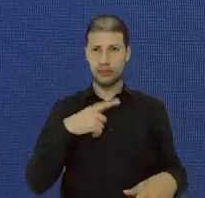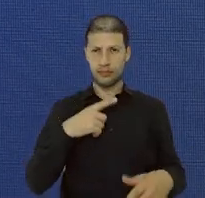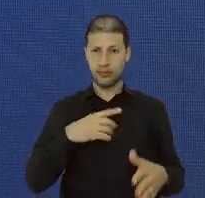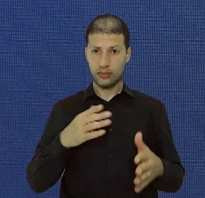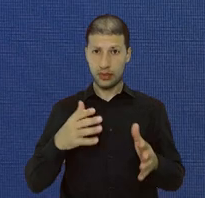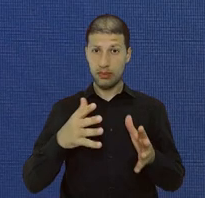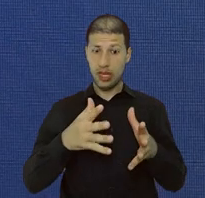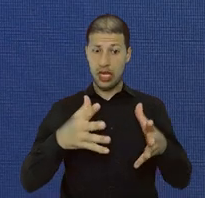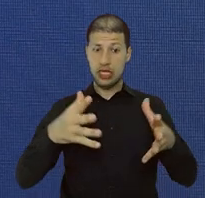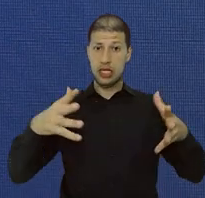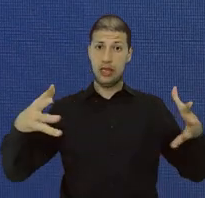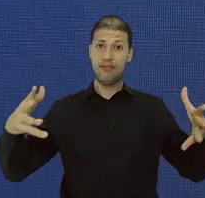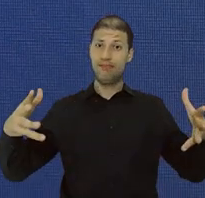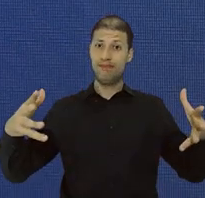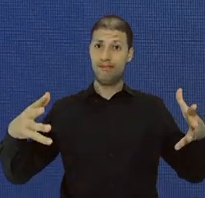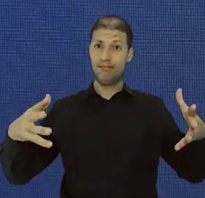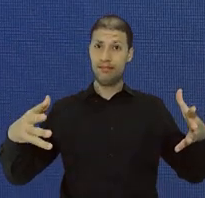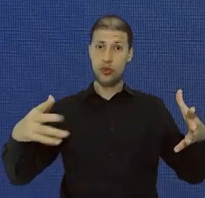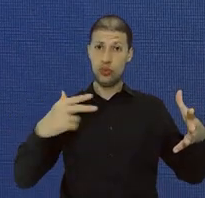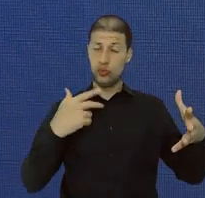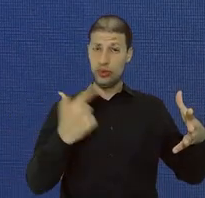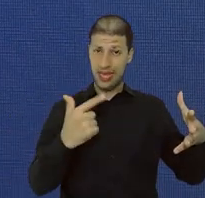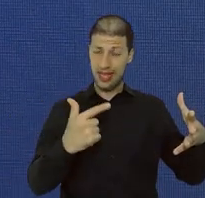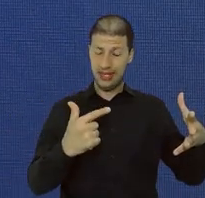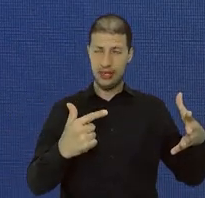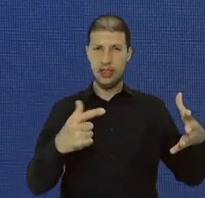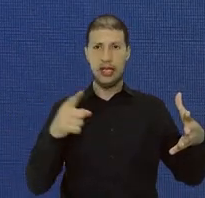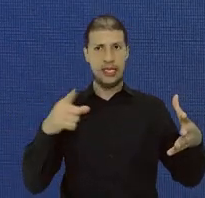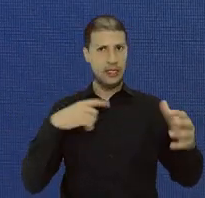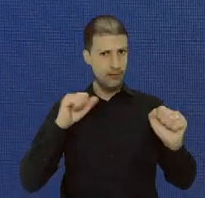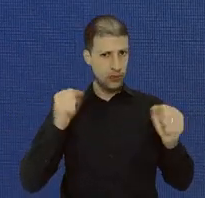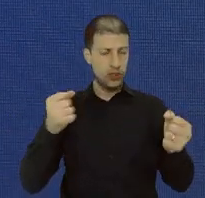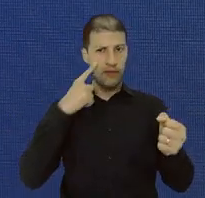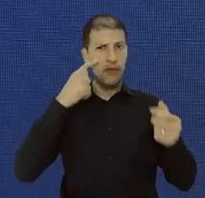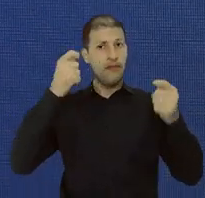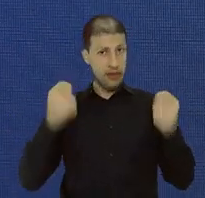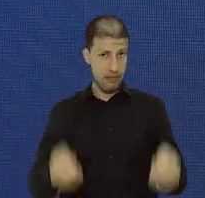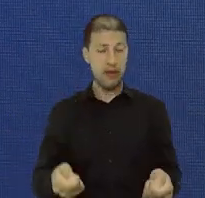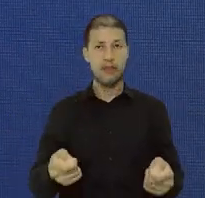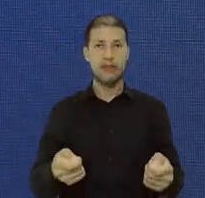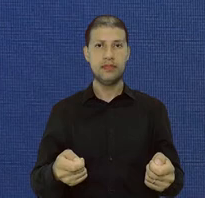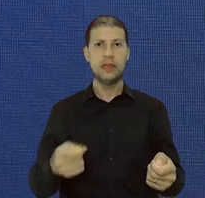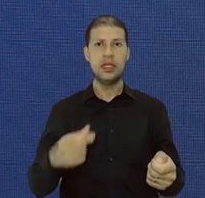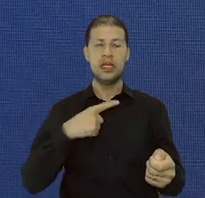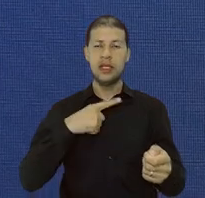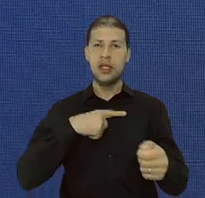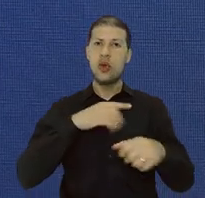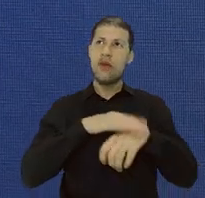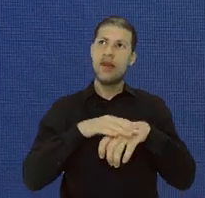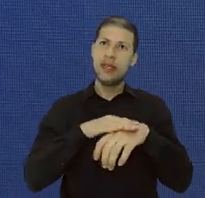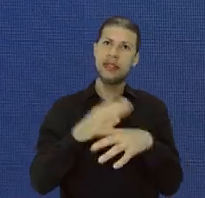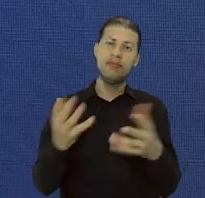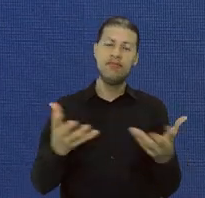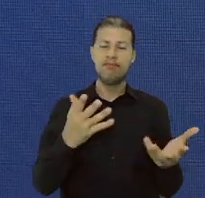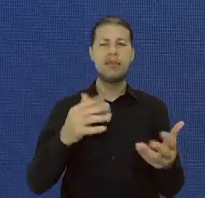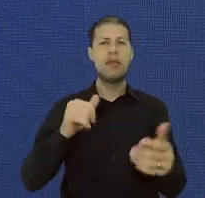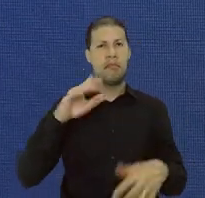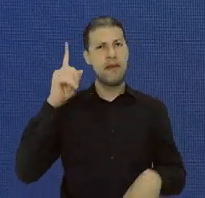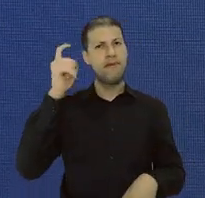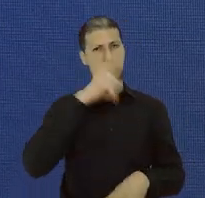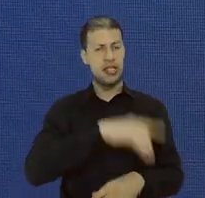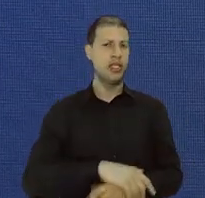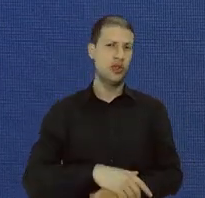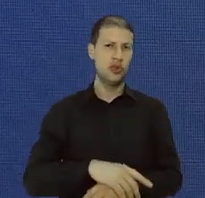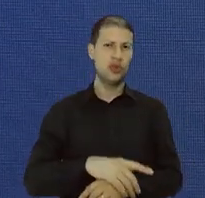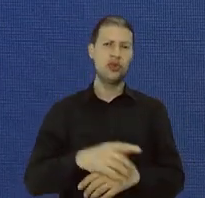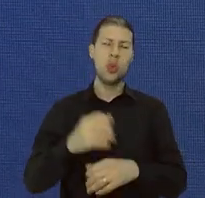elas estão buscando alternativas de consolidação então elas estão uma conversa que eram uma conversa mais difícil a um